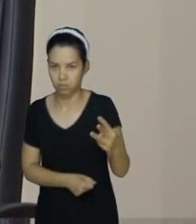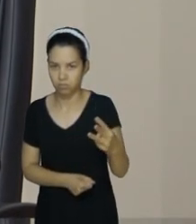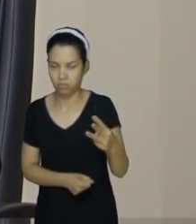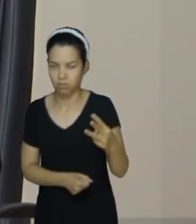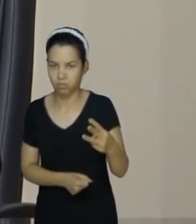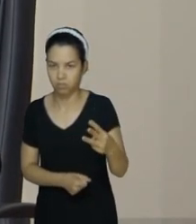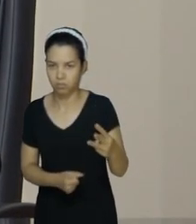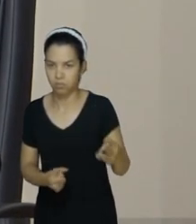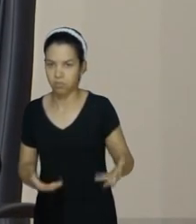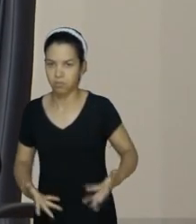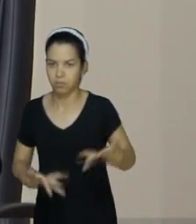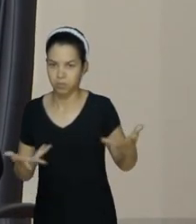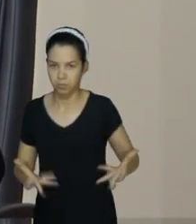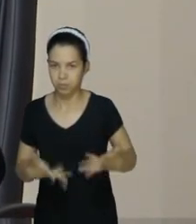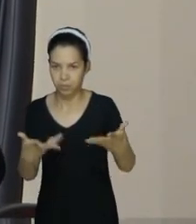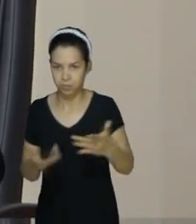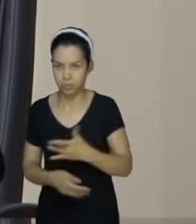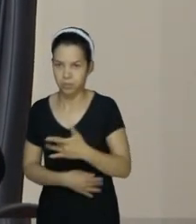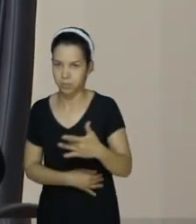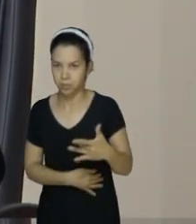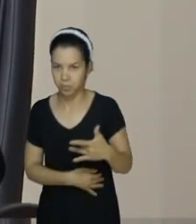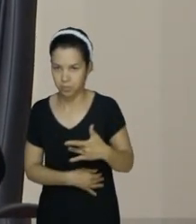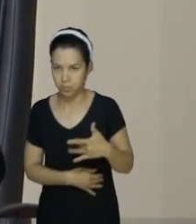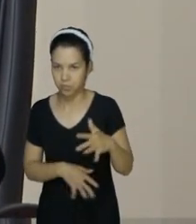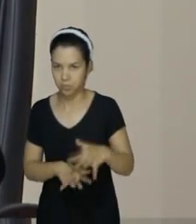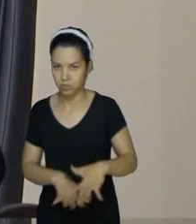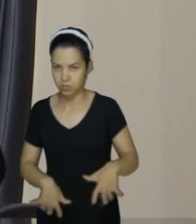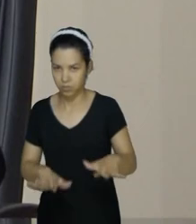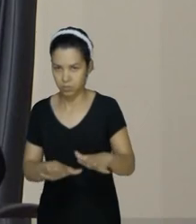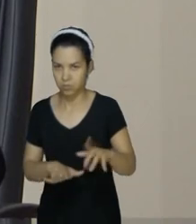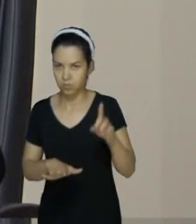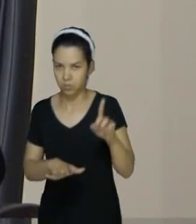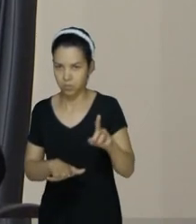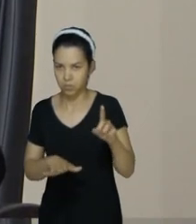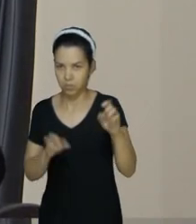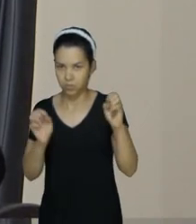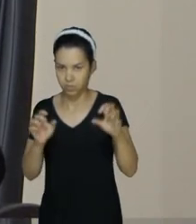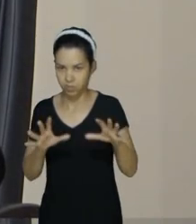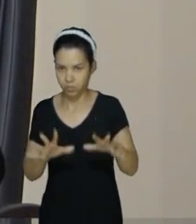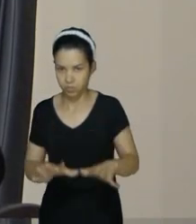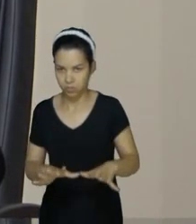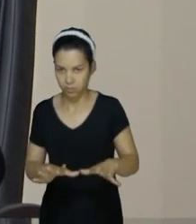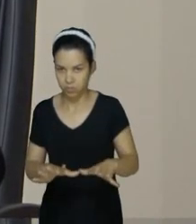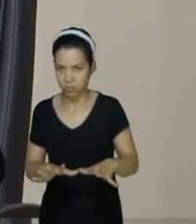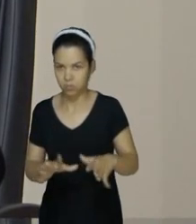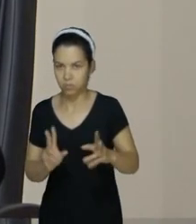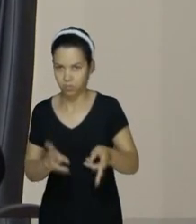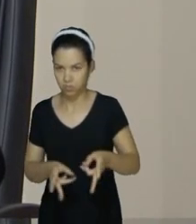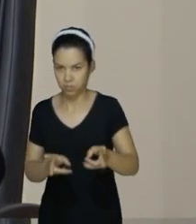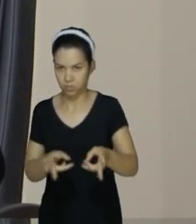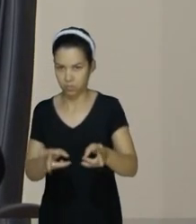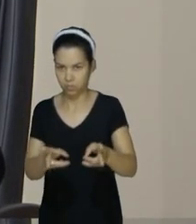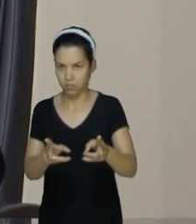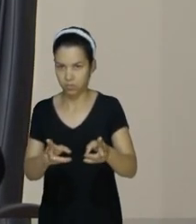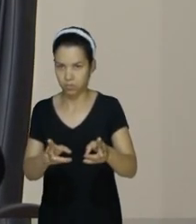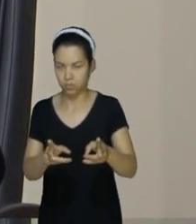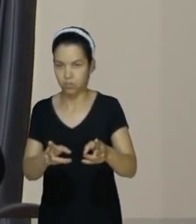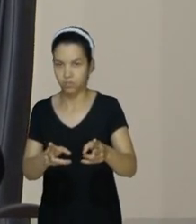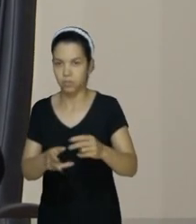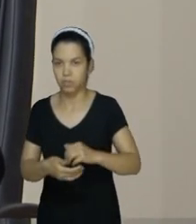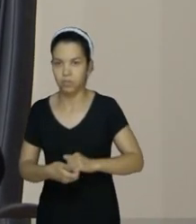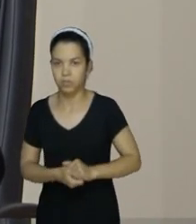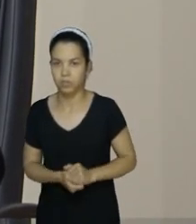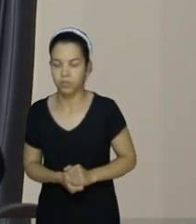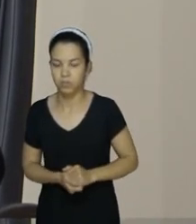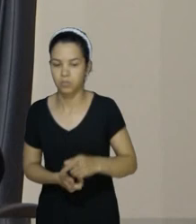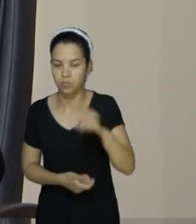prosperidade, com muita saúde a todos, e que Deus nos abençoe. Vamos em frente. É um dia de